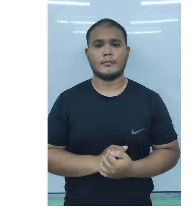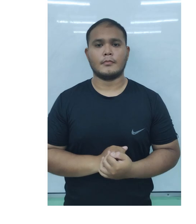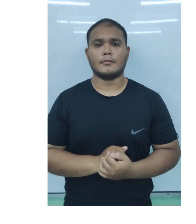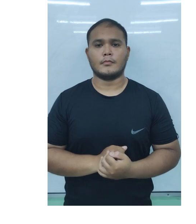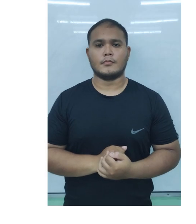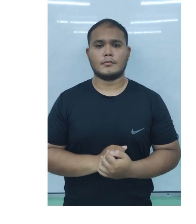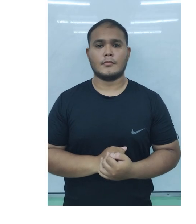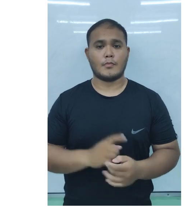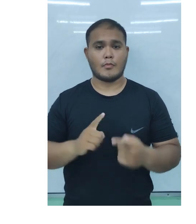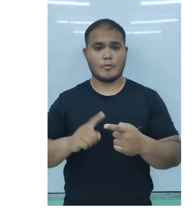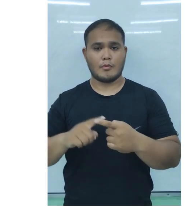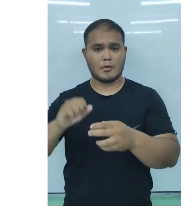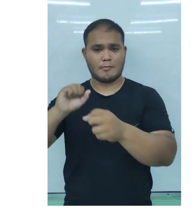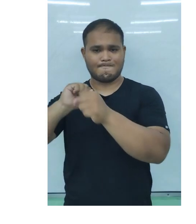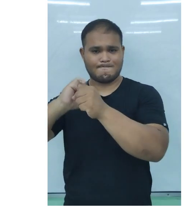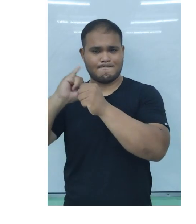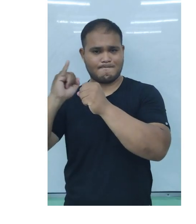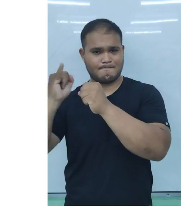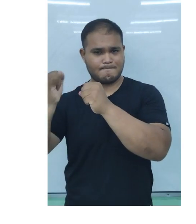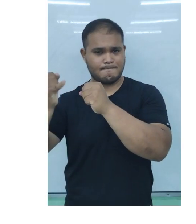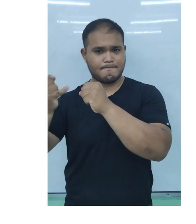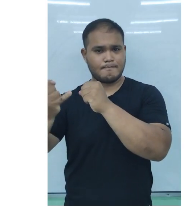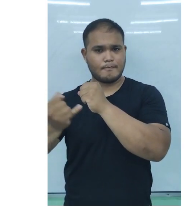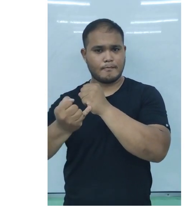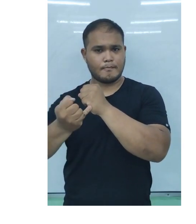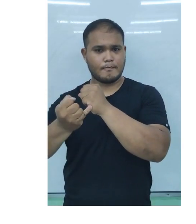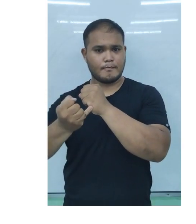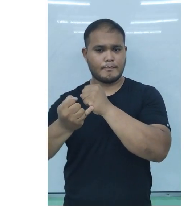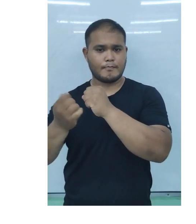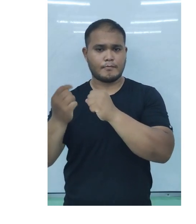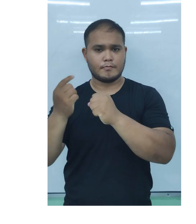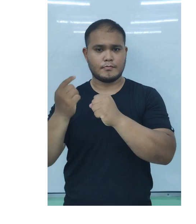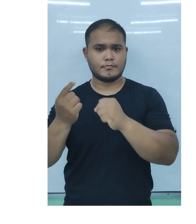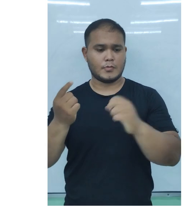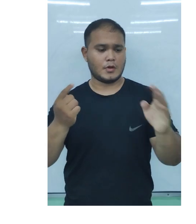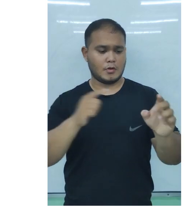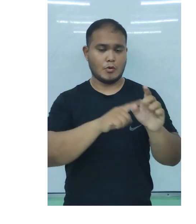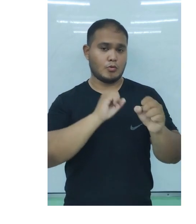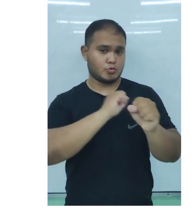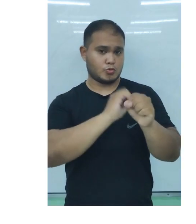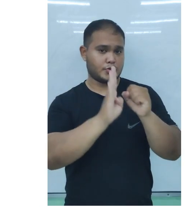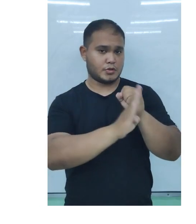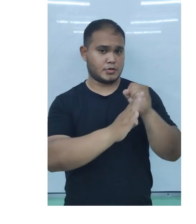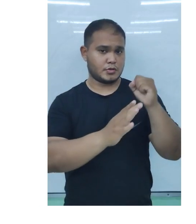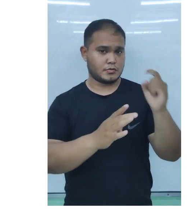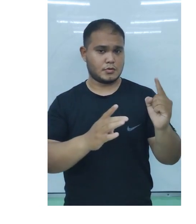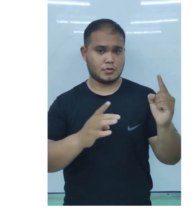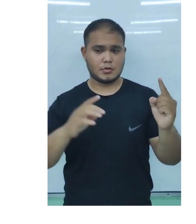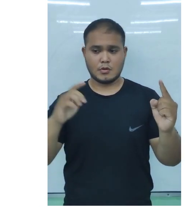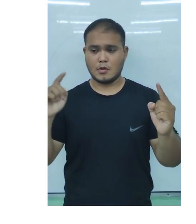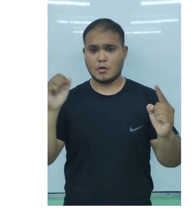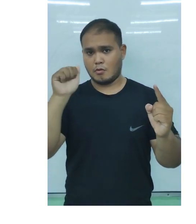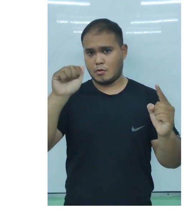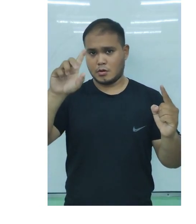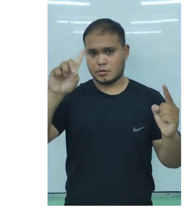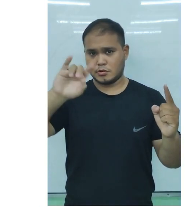substantivo. E a gente tem o verbo na terceira pessoa do singular no presente do indicativo. Essa primeira